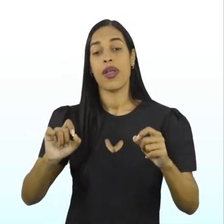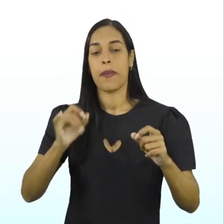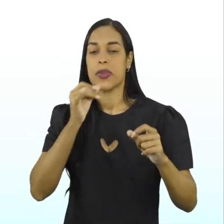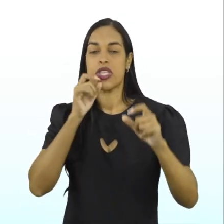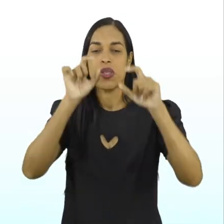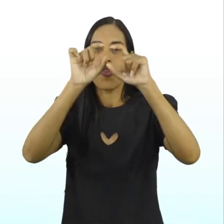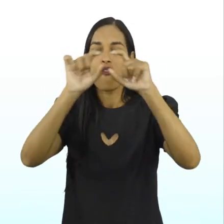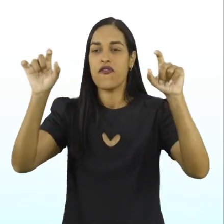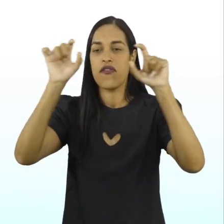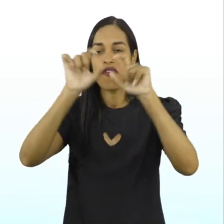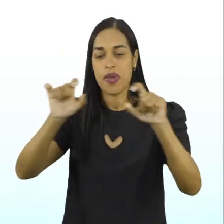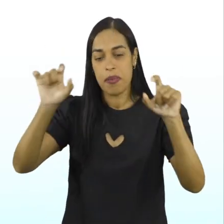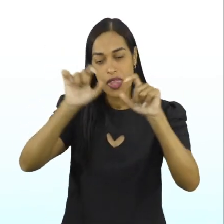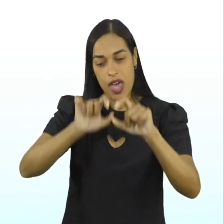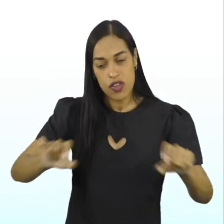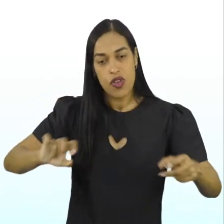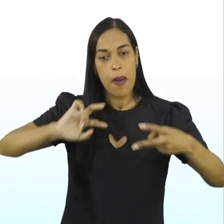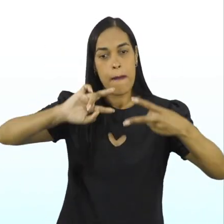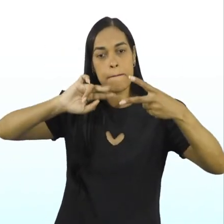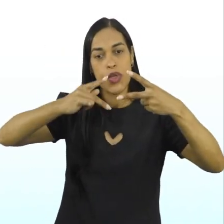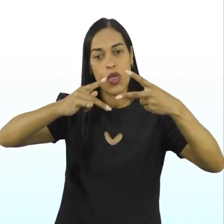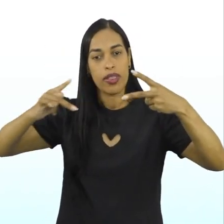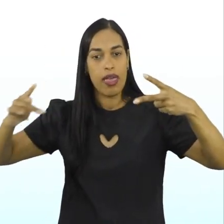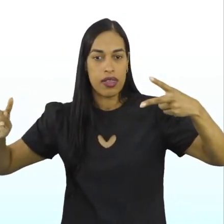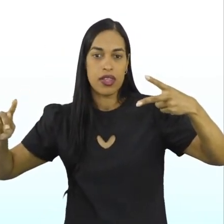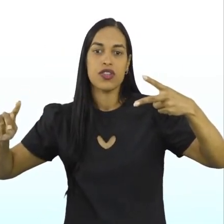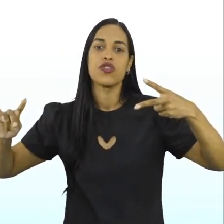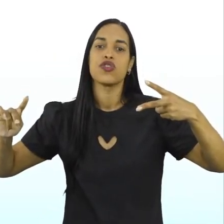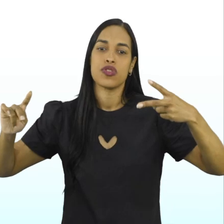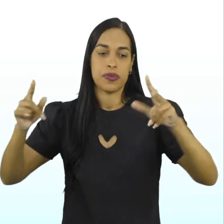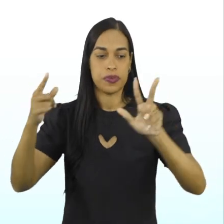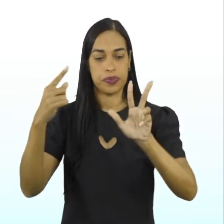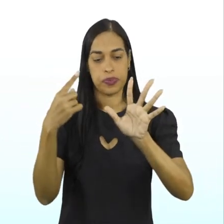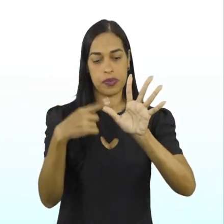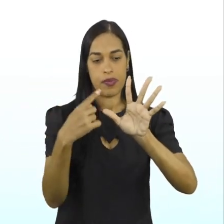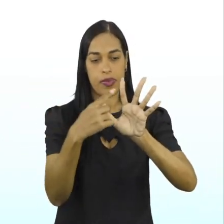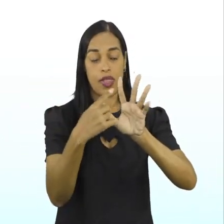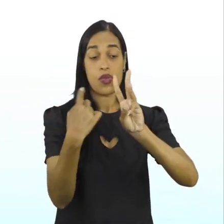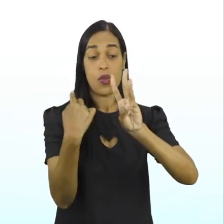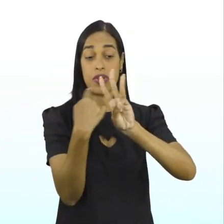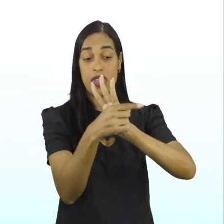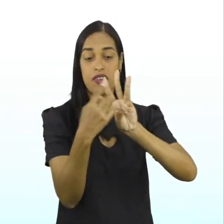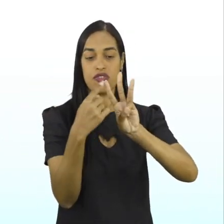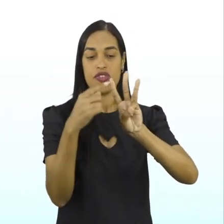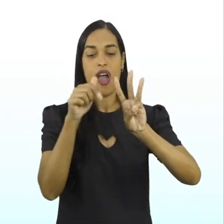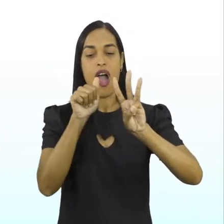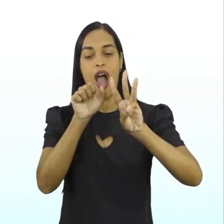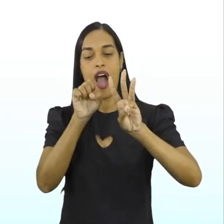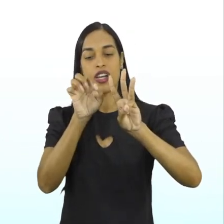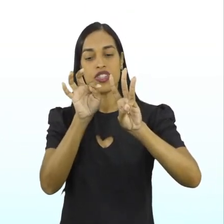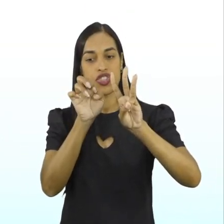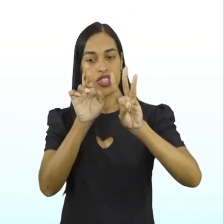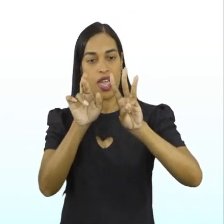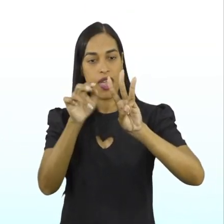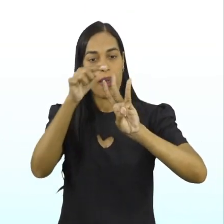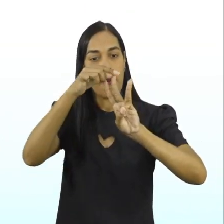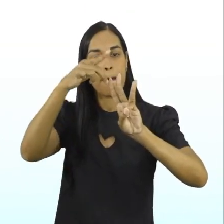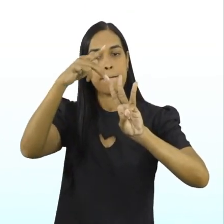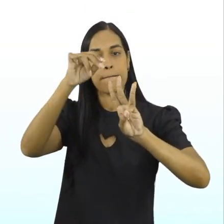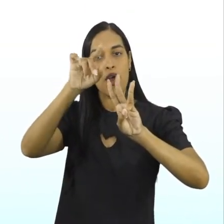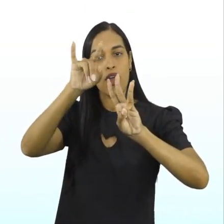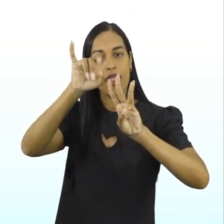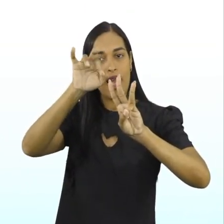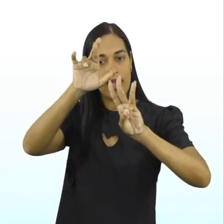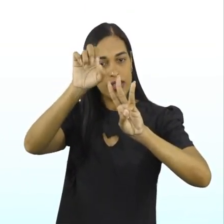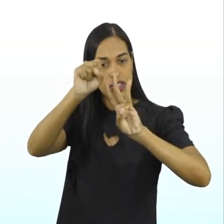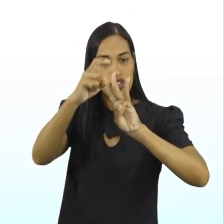Aster, as fibras polares e as fibras cromossômicas. Essas três fibras que vocês veem nos